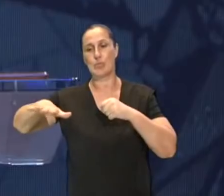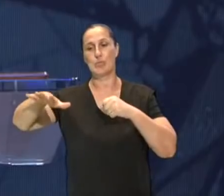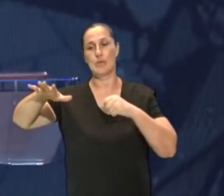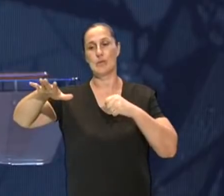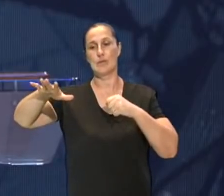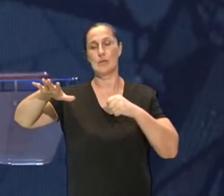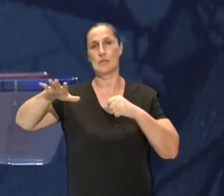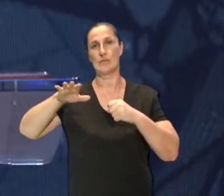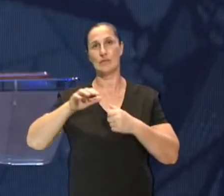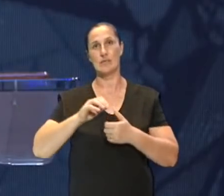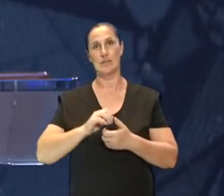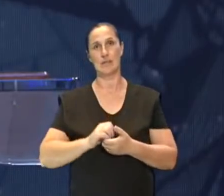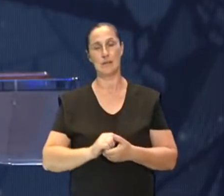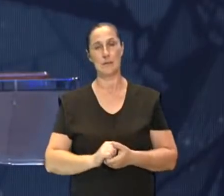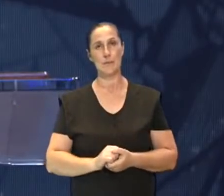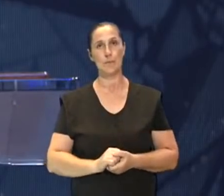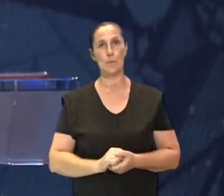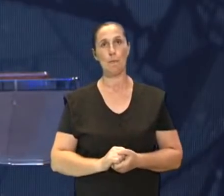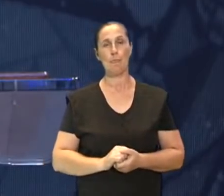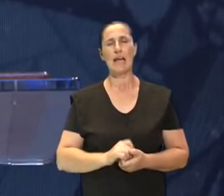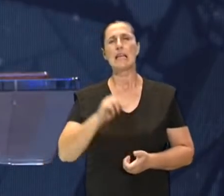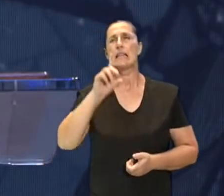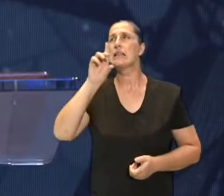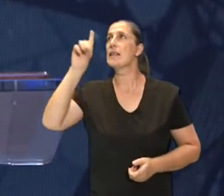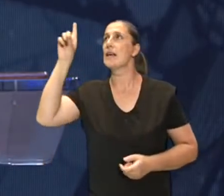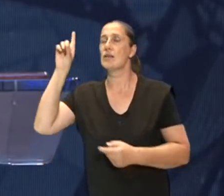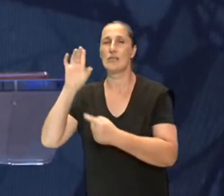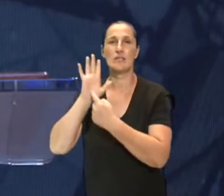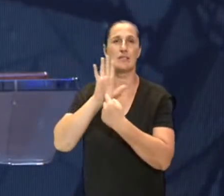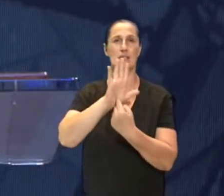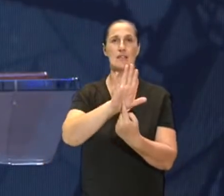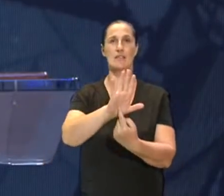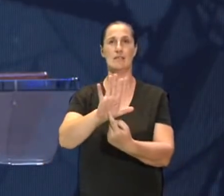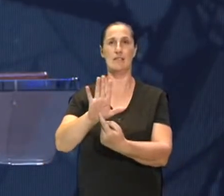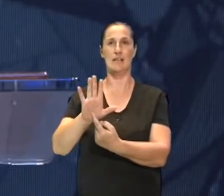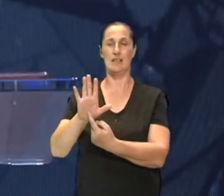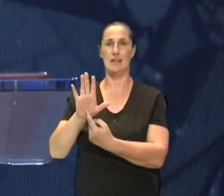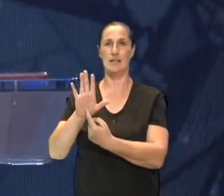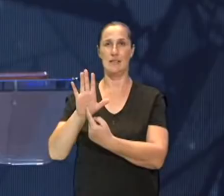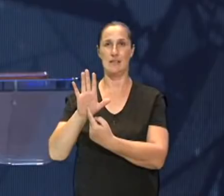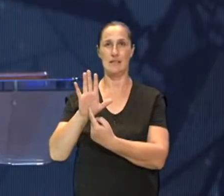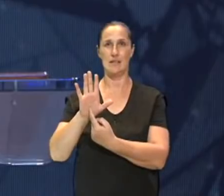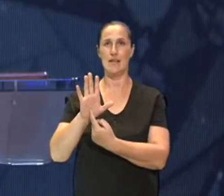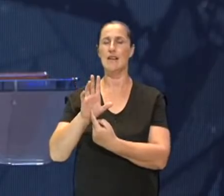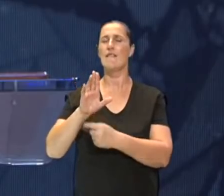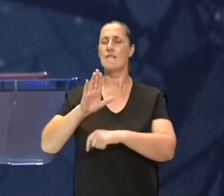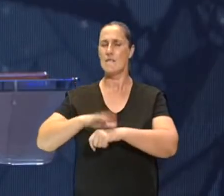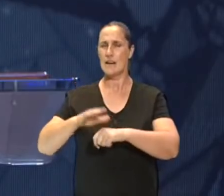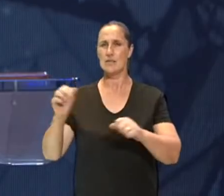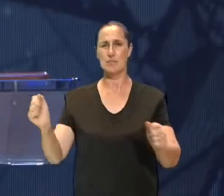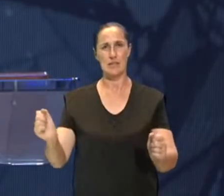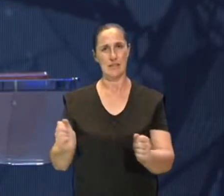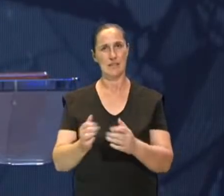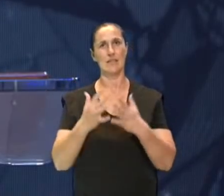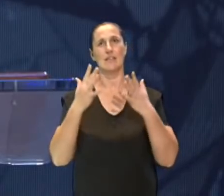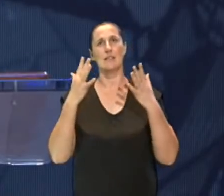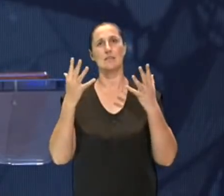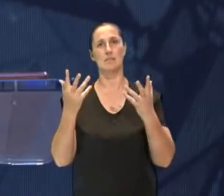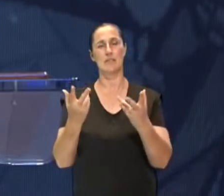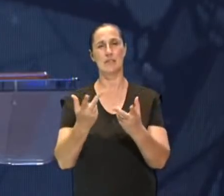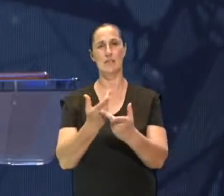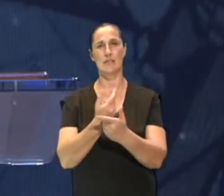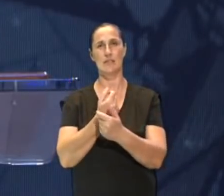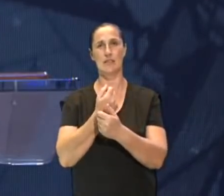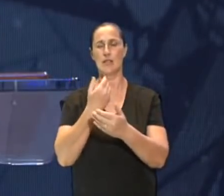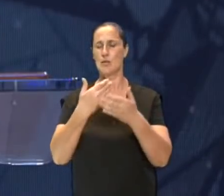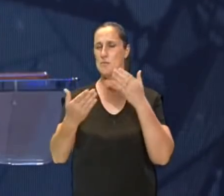ficou seco. Deus se revela e Ele faz prodígios, sinais, milagres